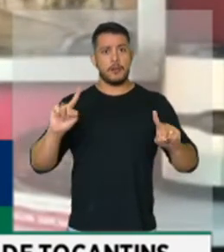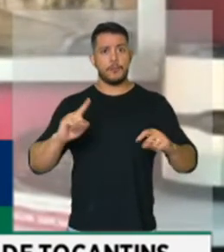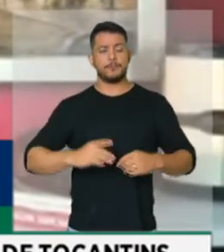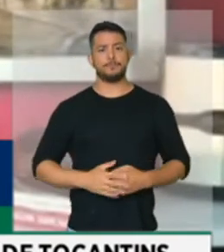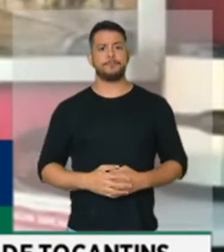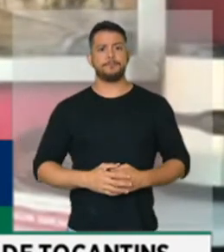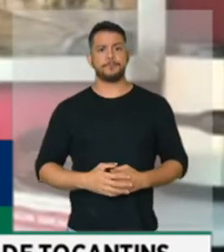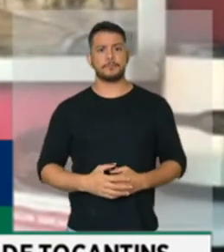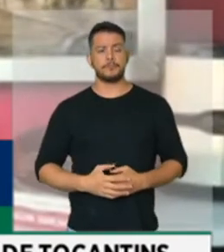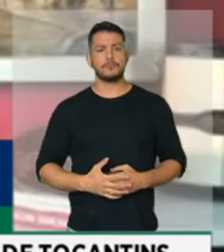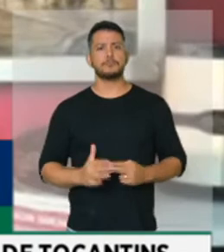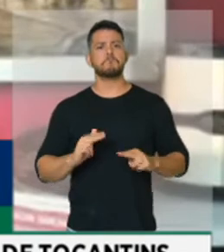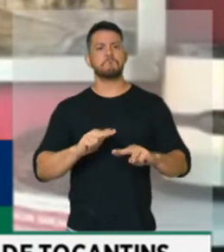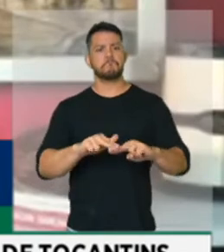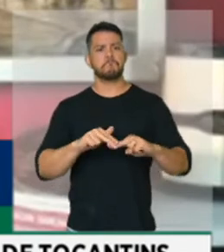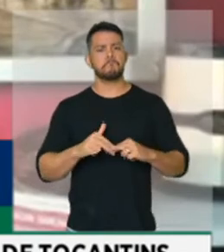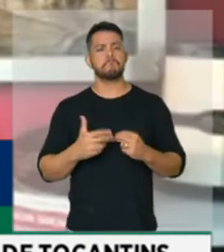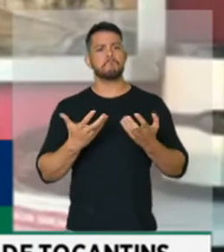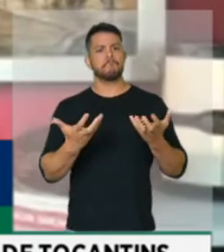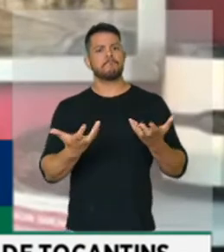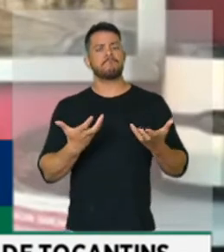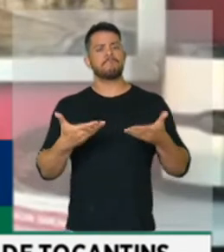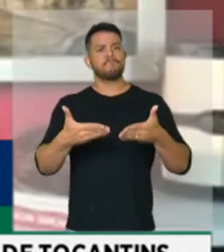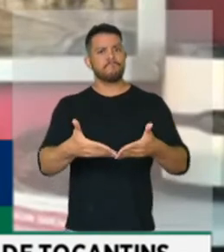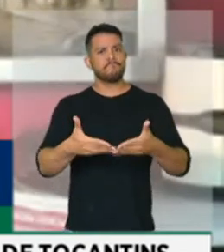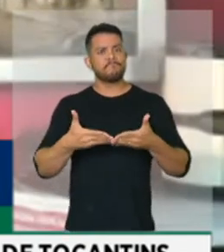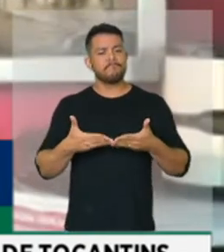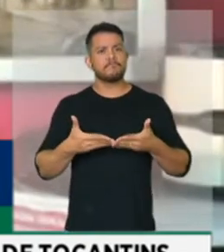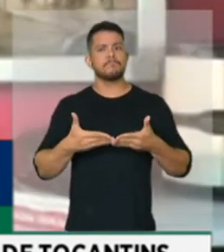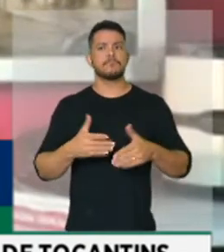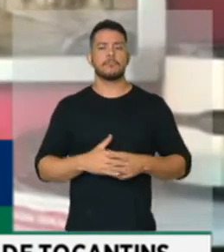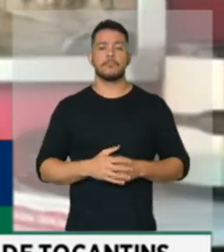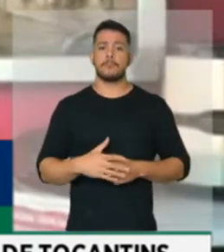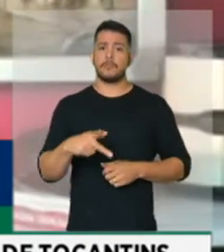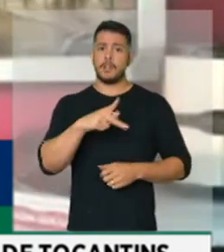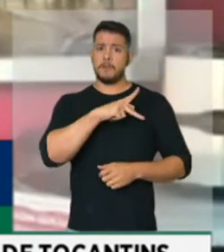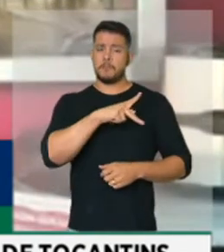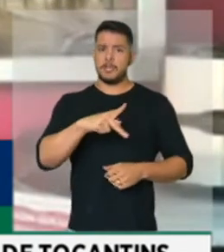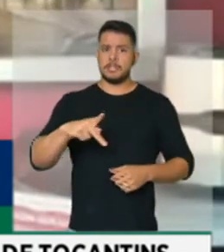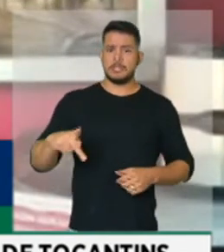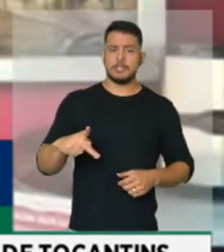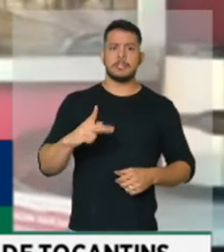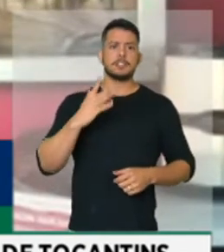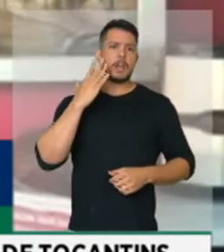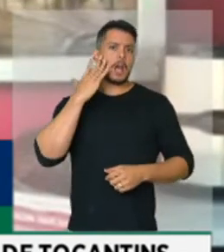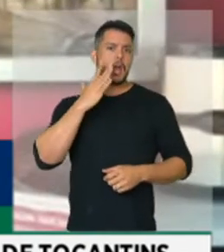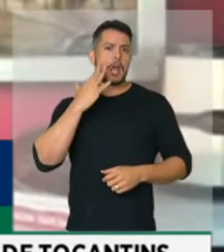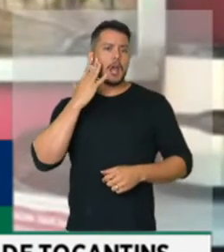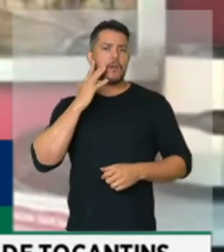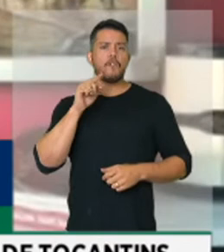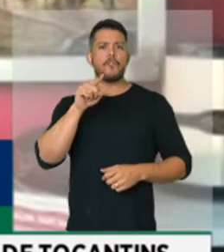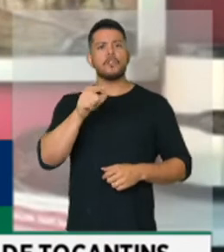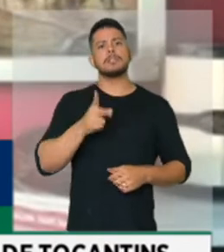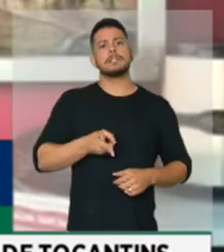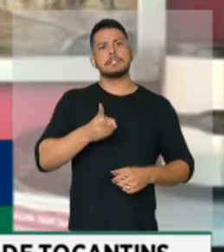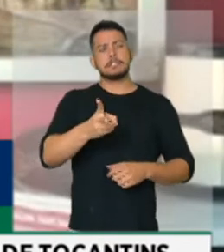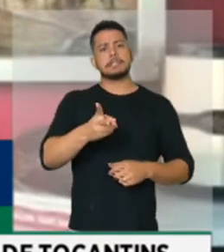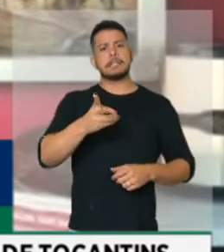um apelo aqui, presidente Arthur Lira, um presidente que sempre teve posições firmes,